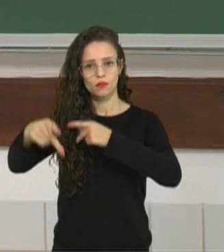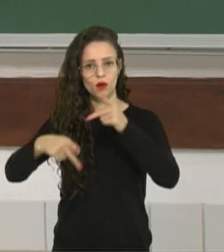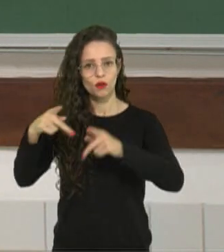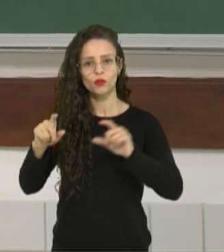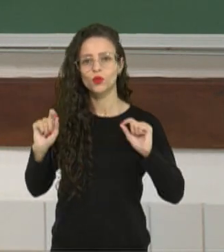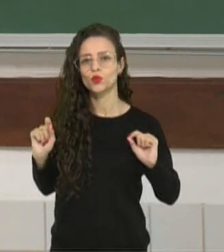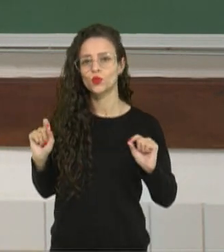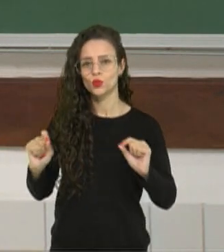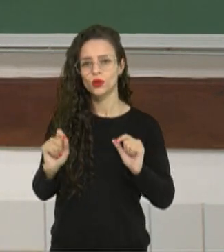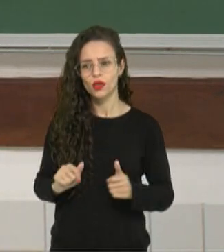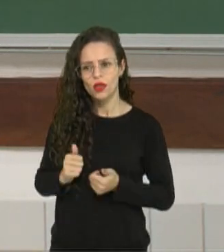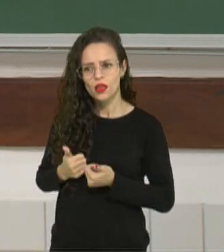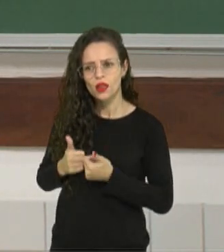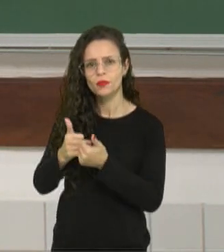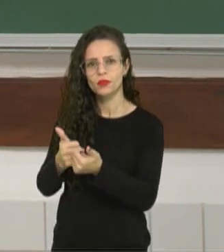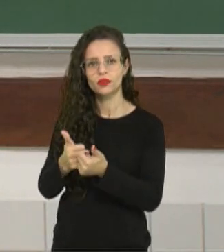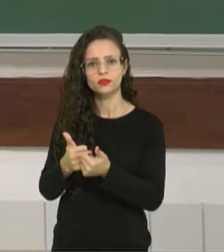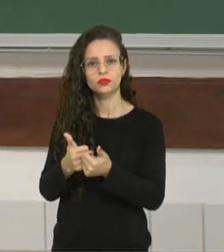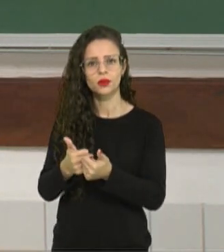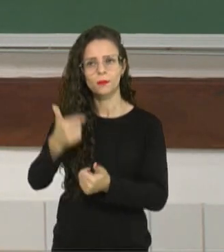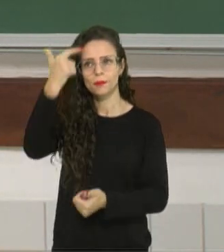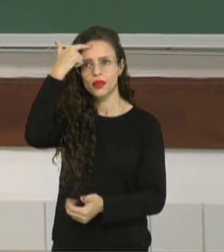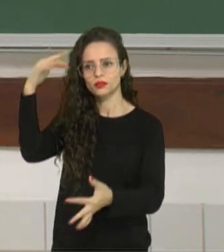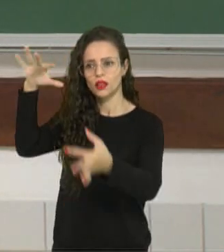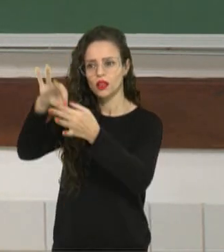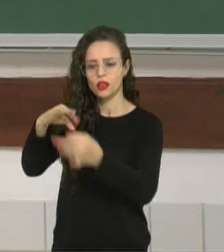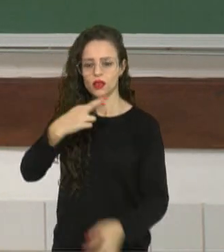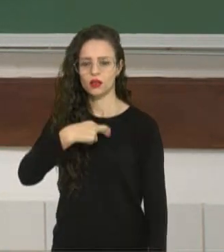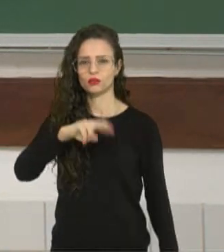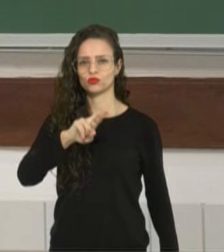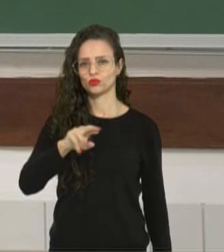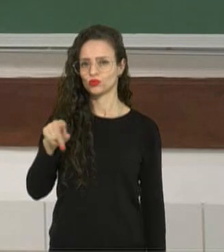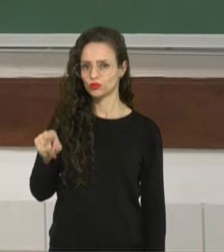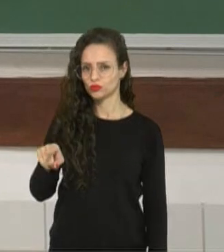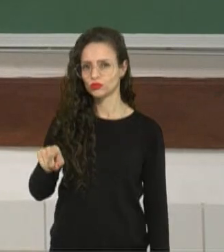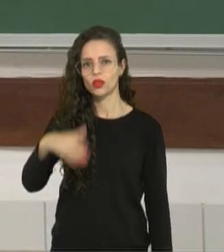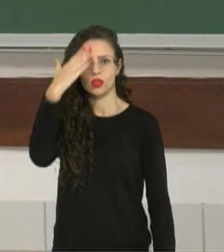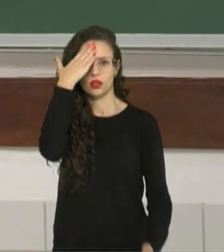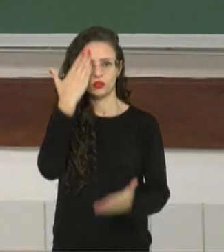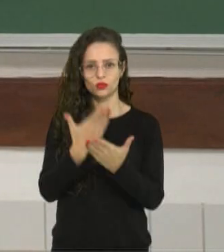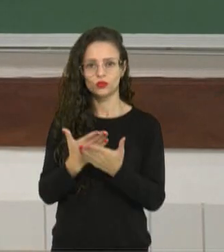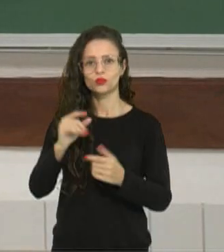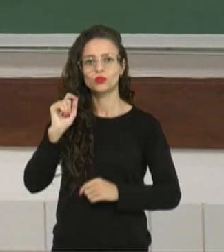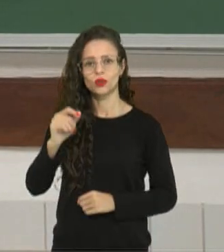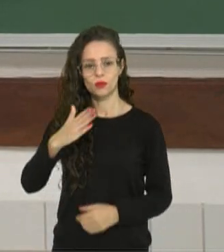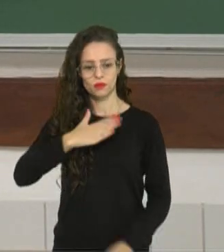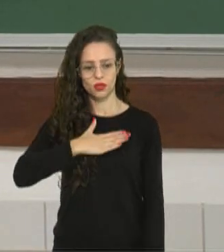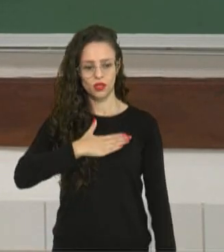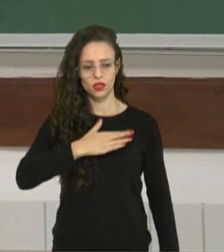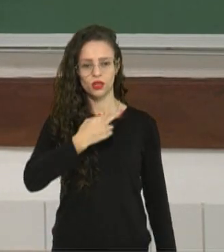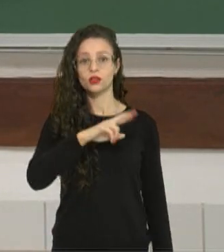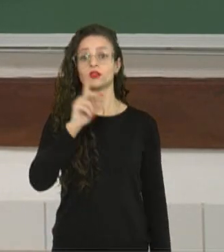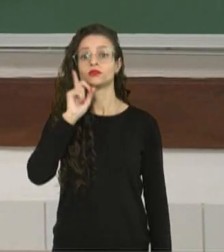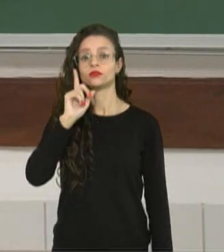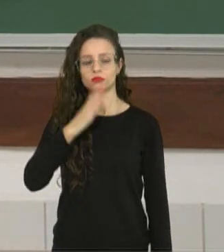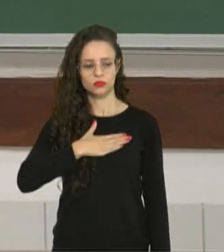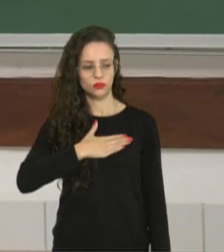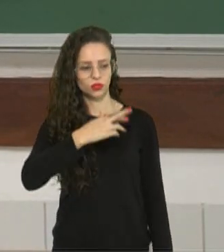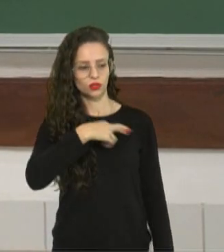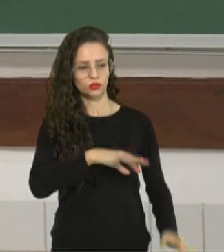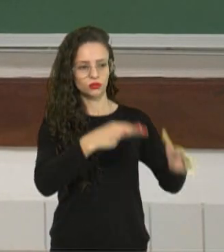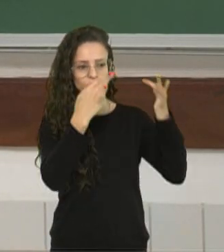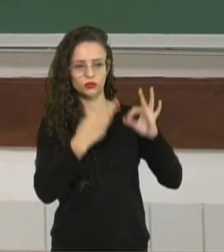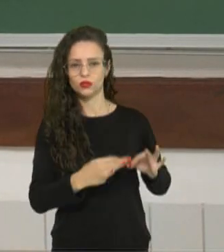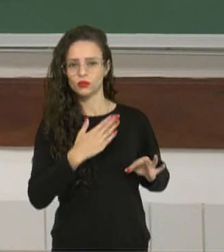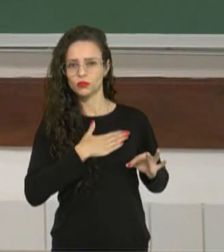seja, uma perseguição baseada no fundamentalismo religioso. Acreditar que a minha religião, Estados Unidos, é a correta,